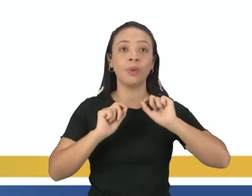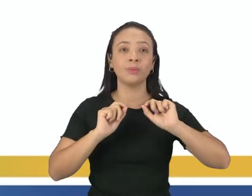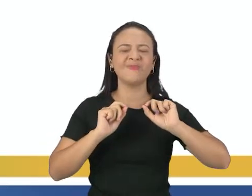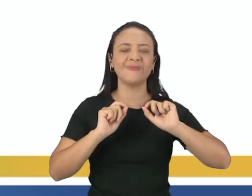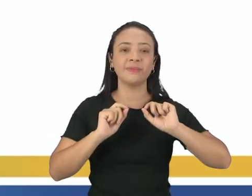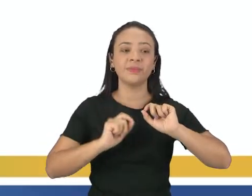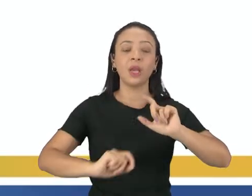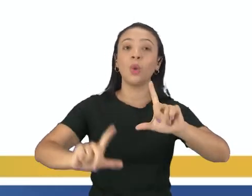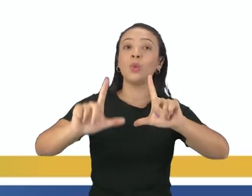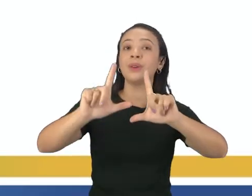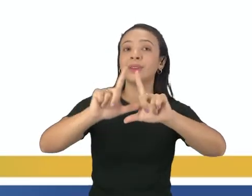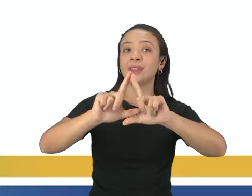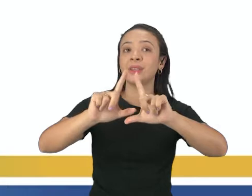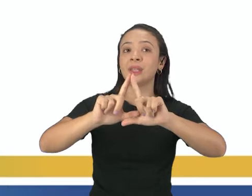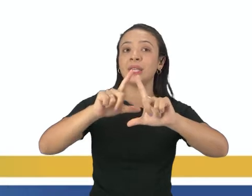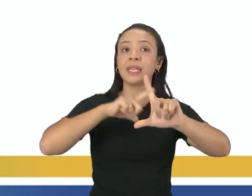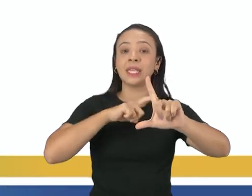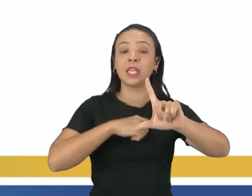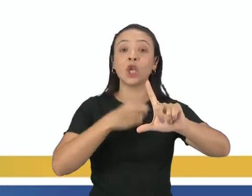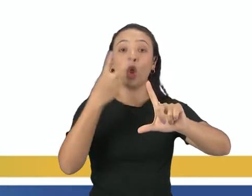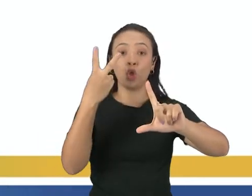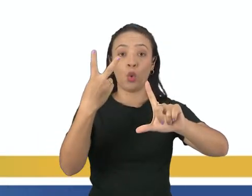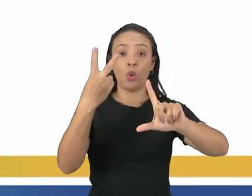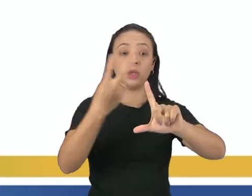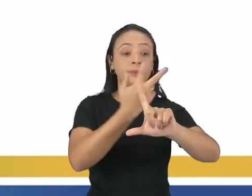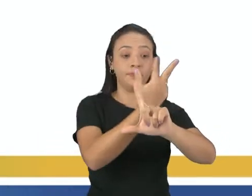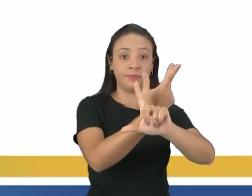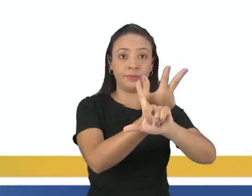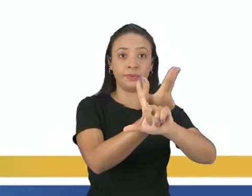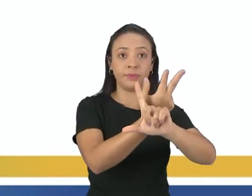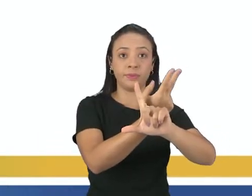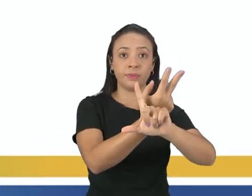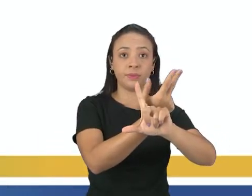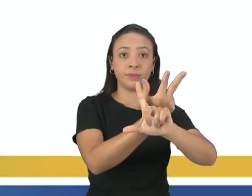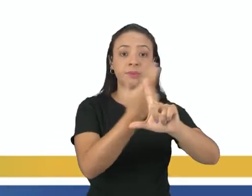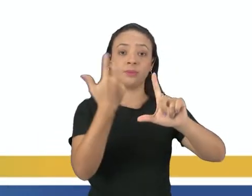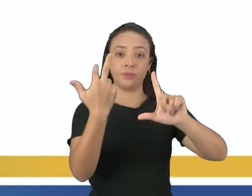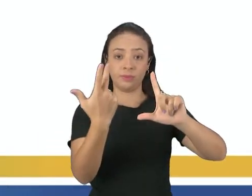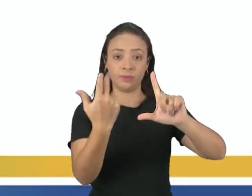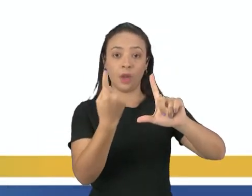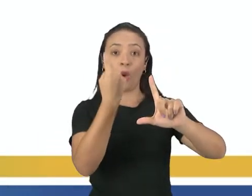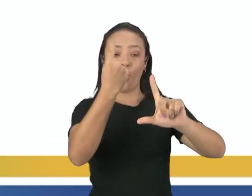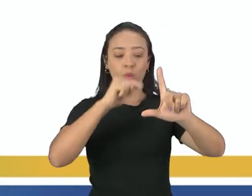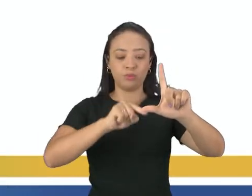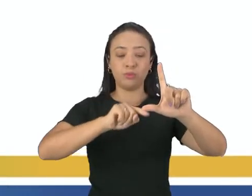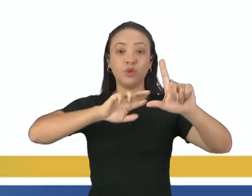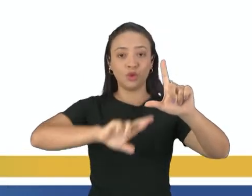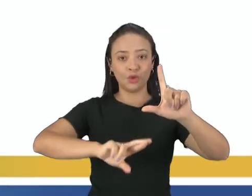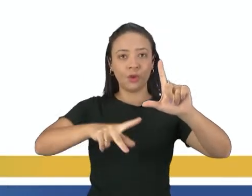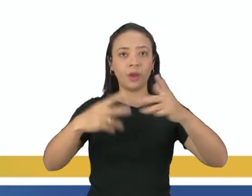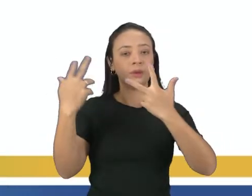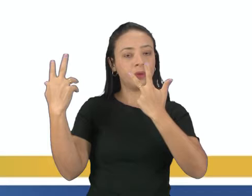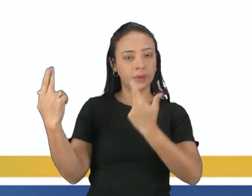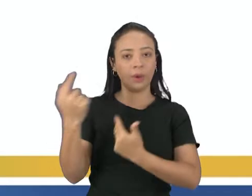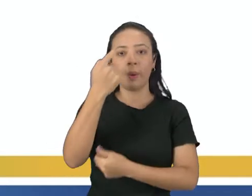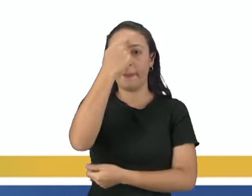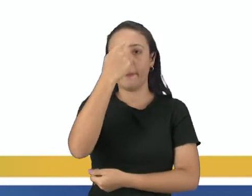Então, este triângulo é um triângulo que possui 2 lados apenas com medidas iguais, né, observe aí a